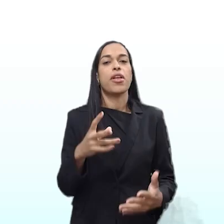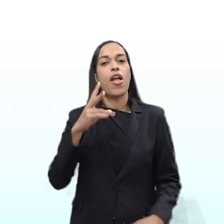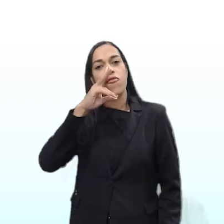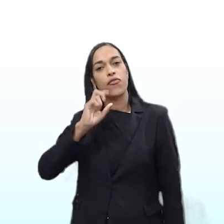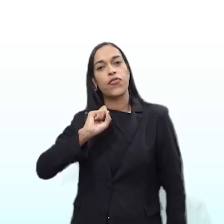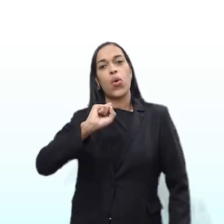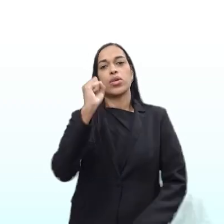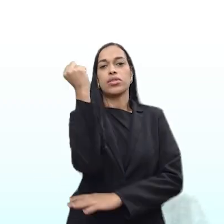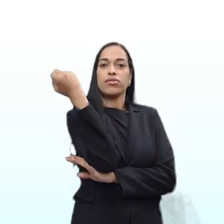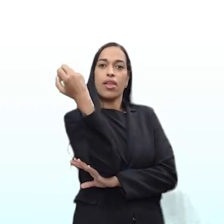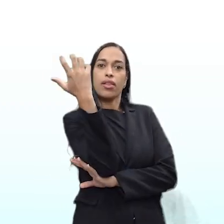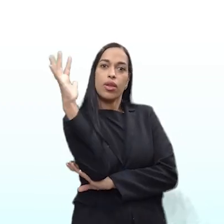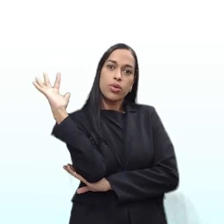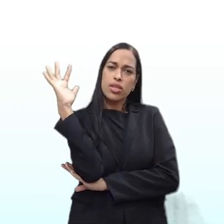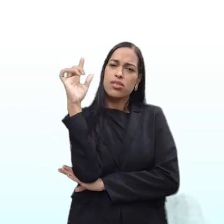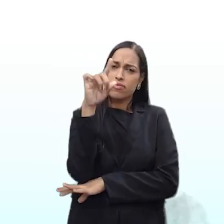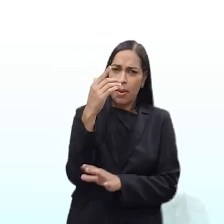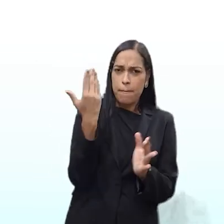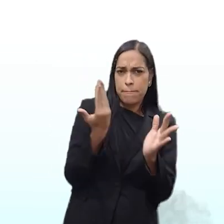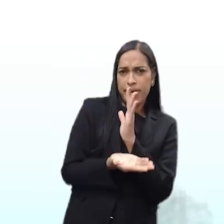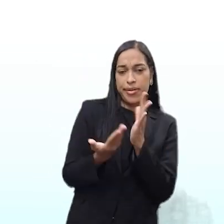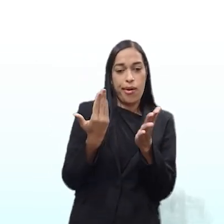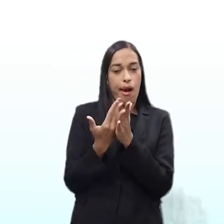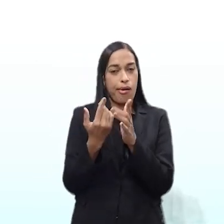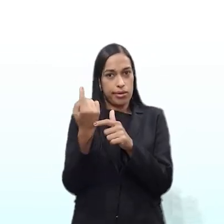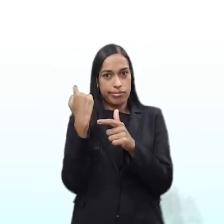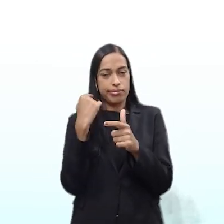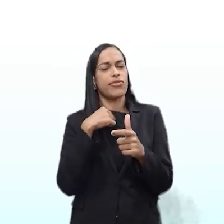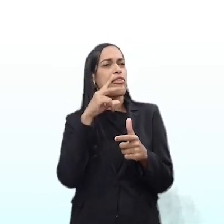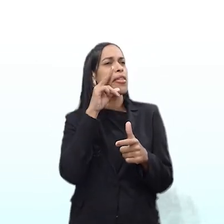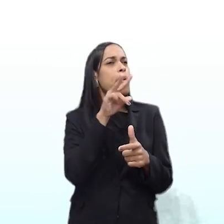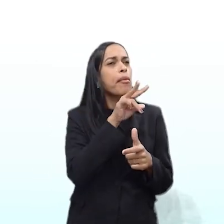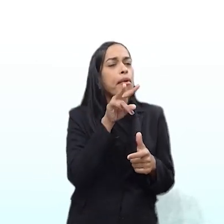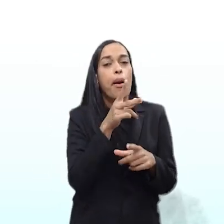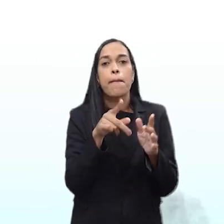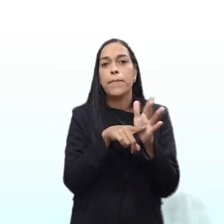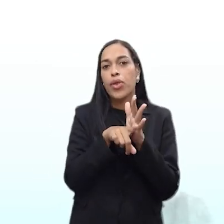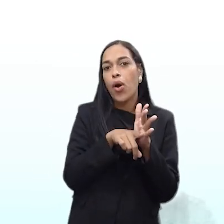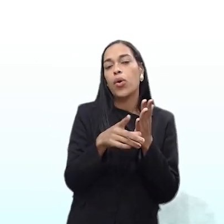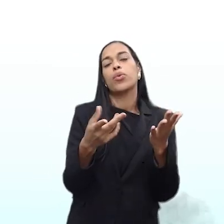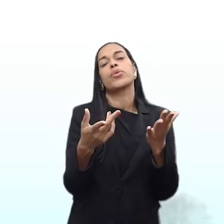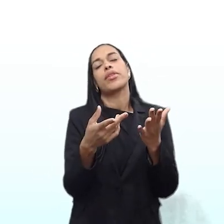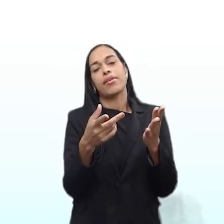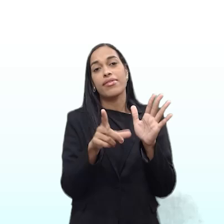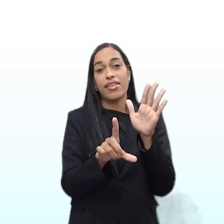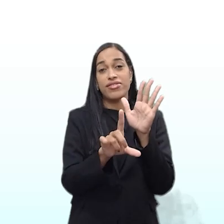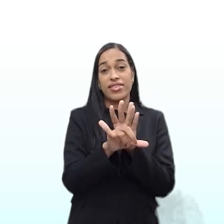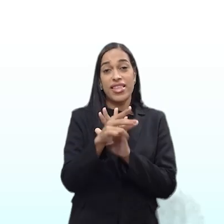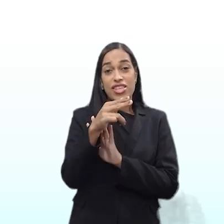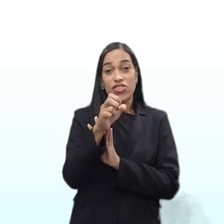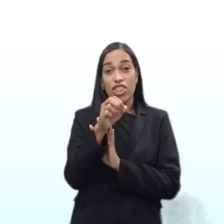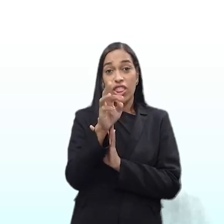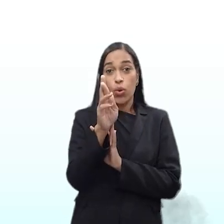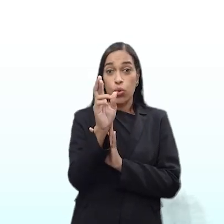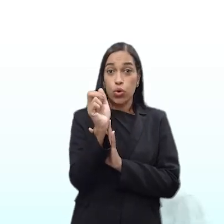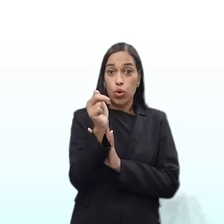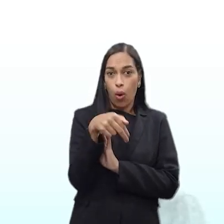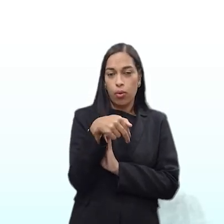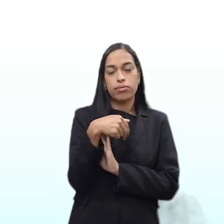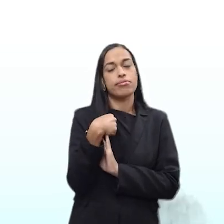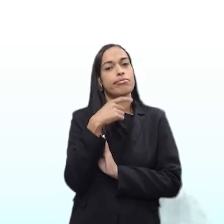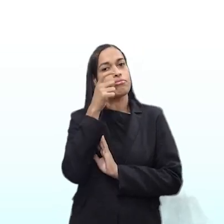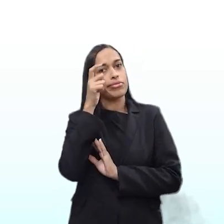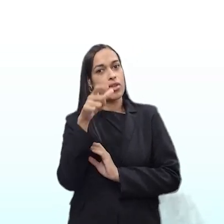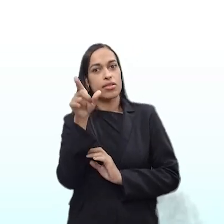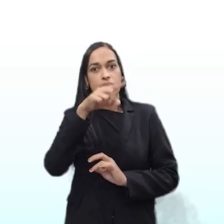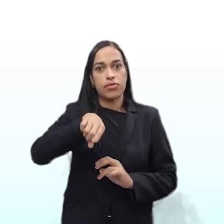da natureza. E se você perdeu a aula anterior, vai lá, dá uma olhadinha, procura a aula em que está falando das leis de Newton. Bom, é interessante que